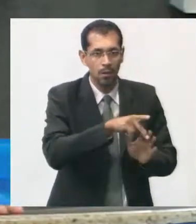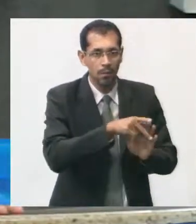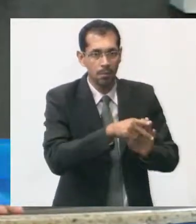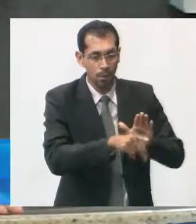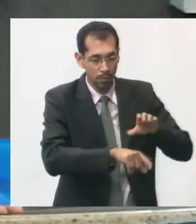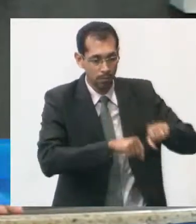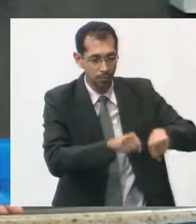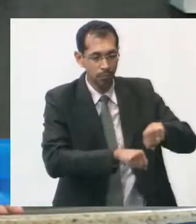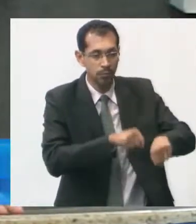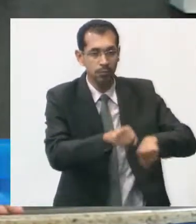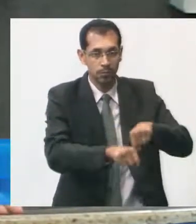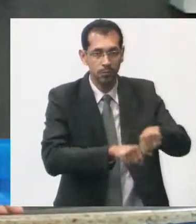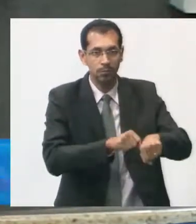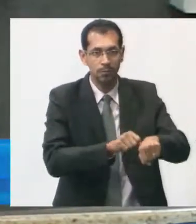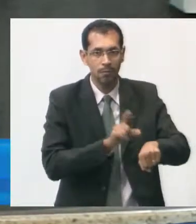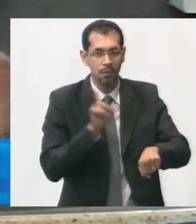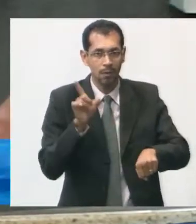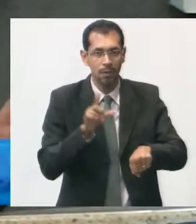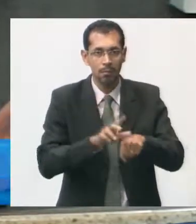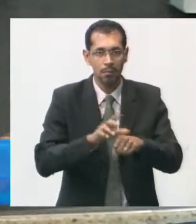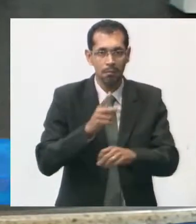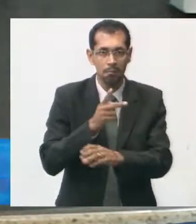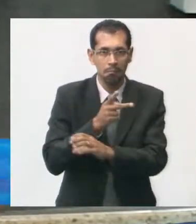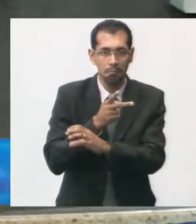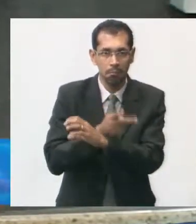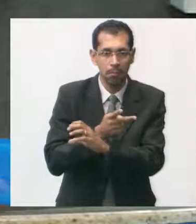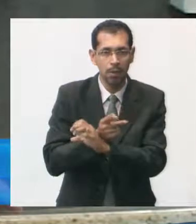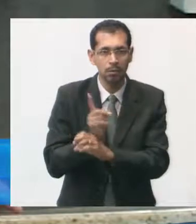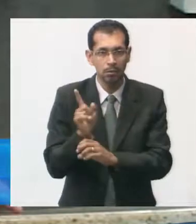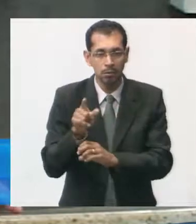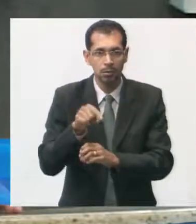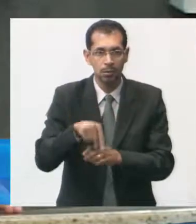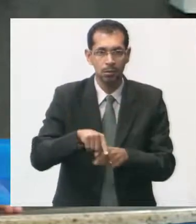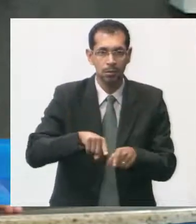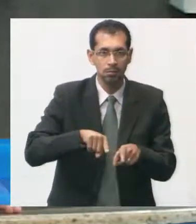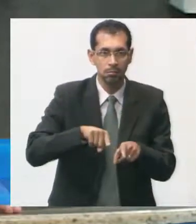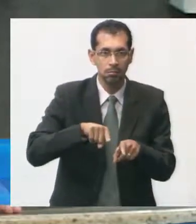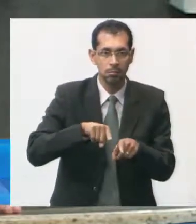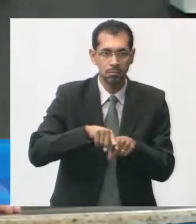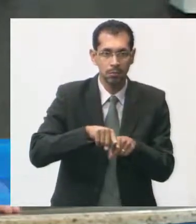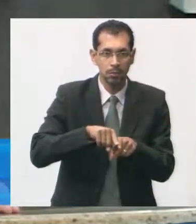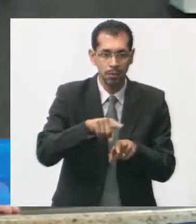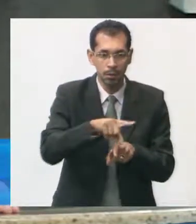Canto, que era o único trecho que a Prefeitura de Vitória